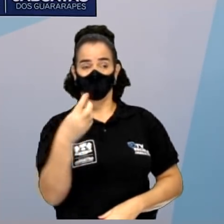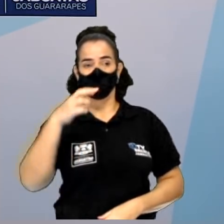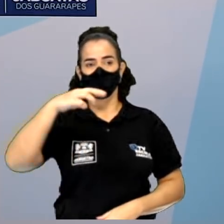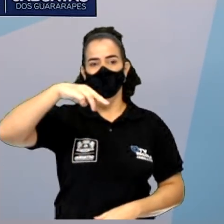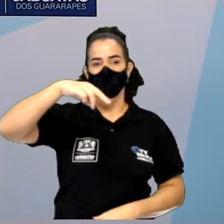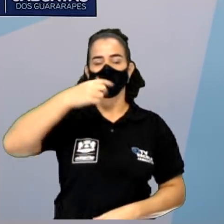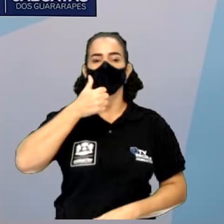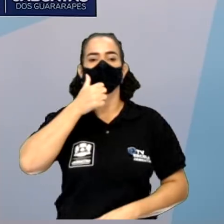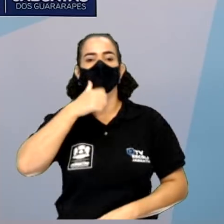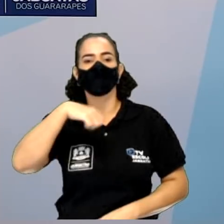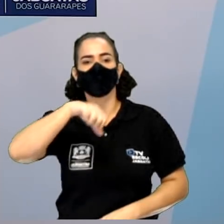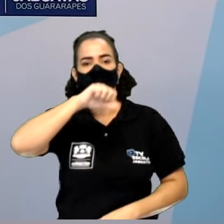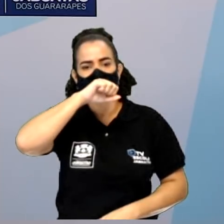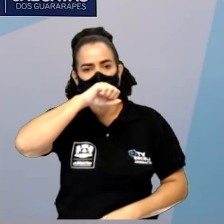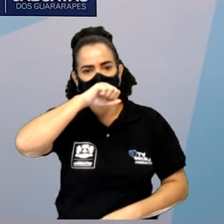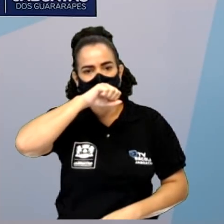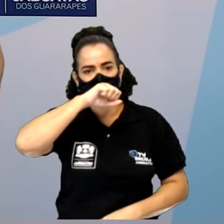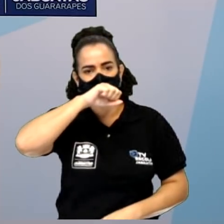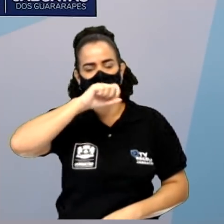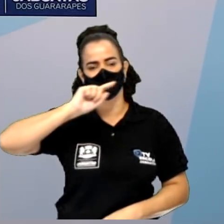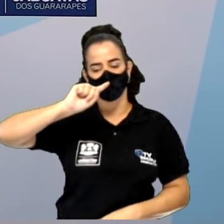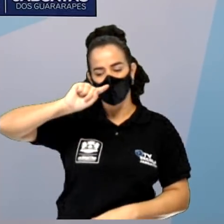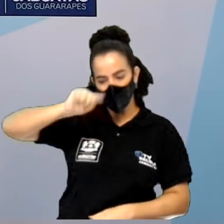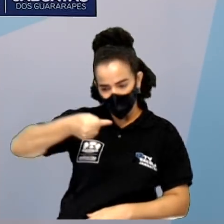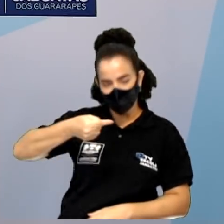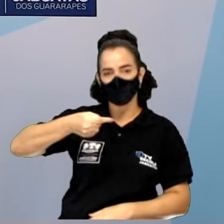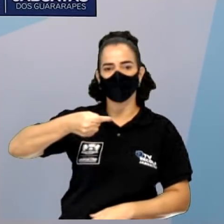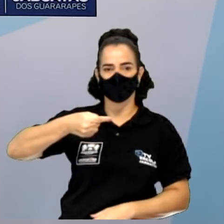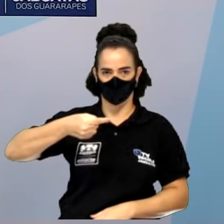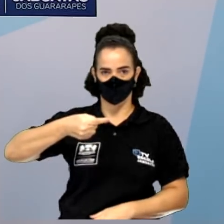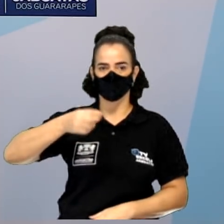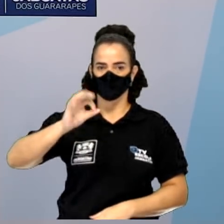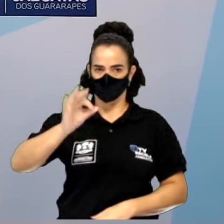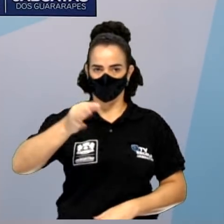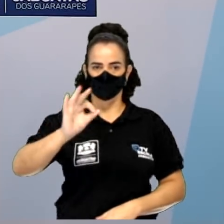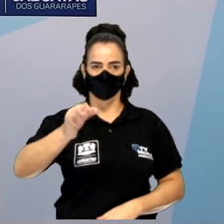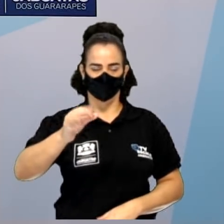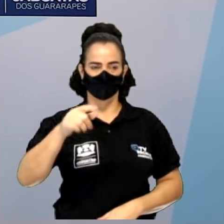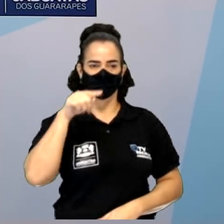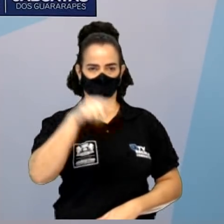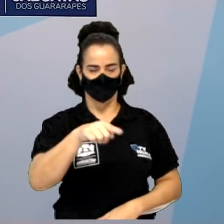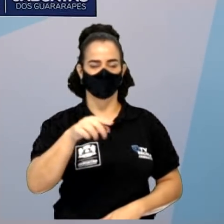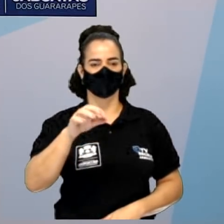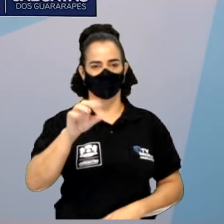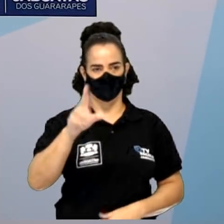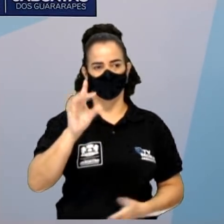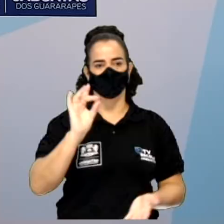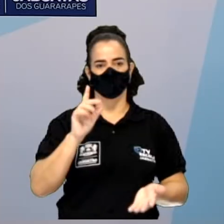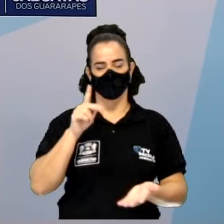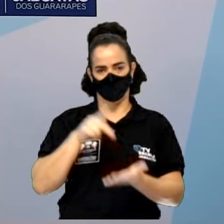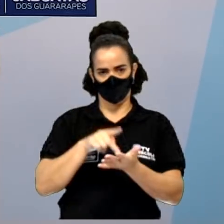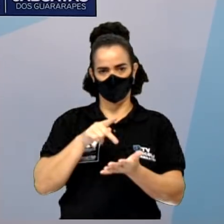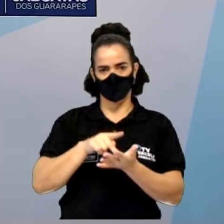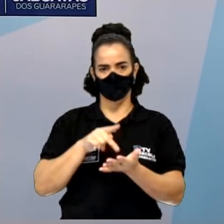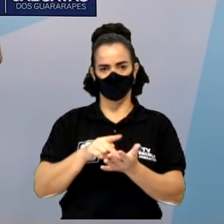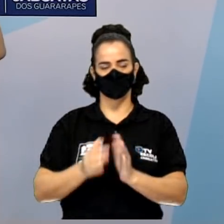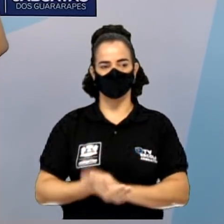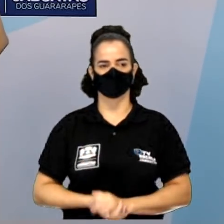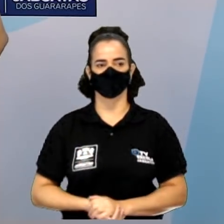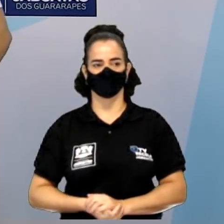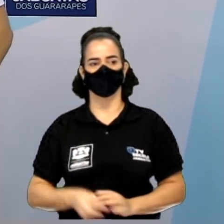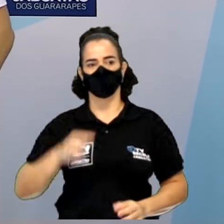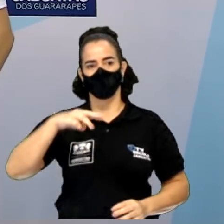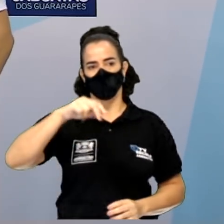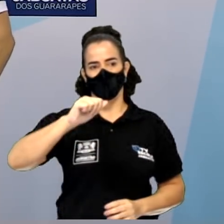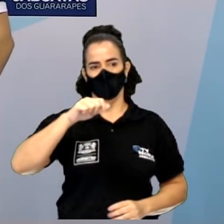dizem mãe, a palavra mãe está ali isoladinha com a vírgula. Confirma aí, esse item é verdadeiro, galera. Ao falar mãe, a gente está isolando